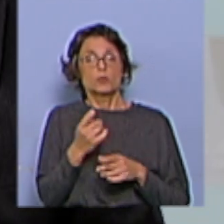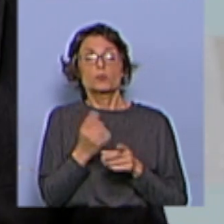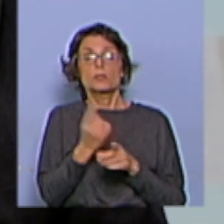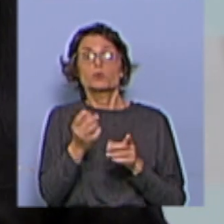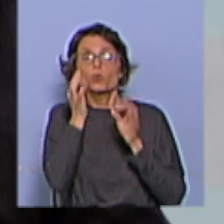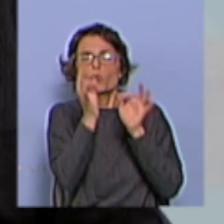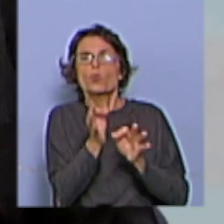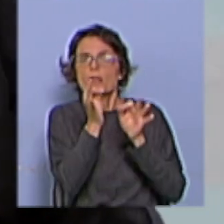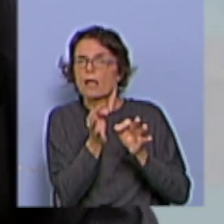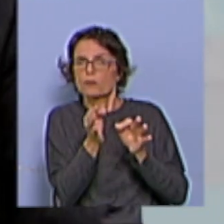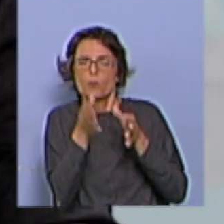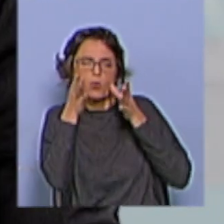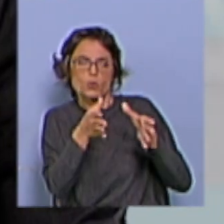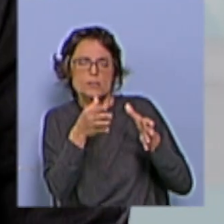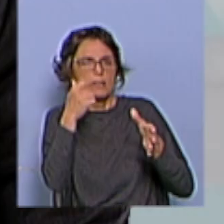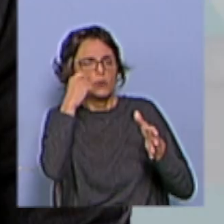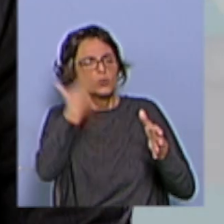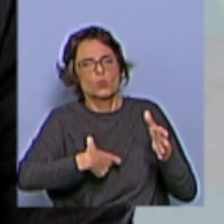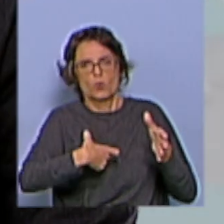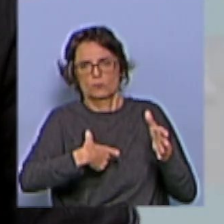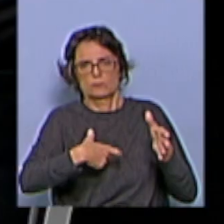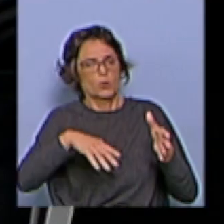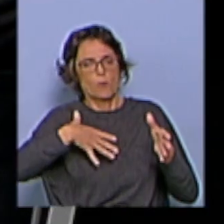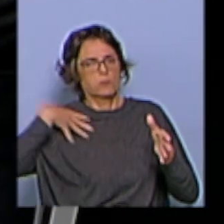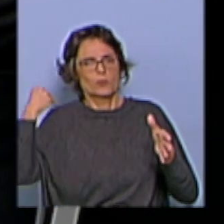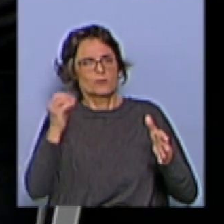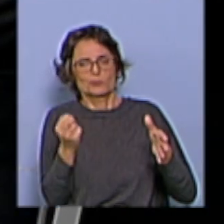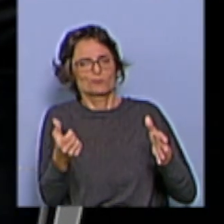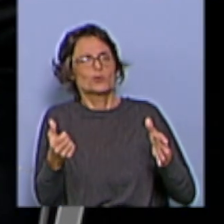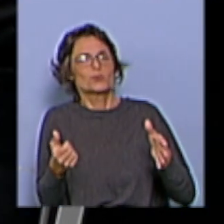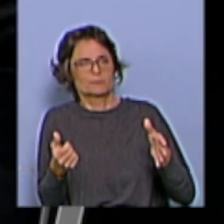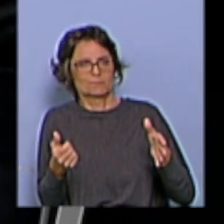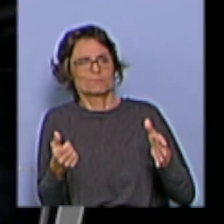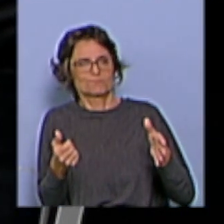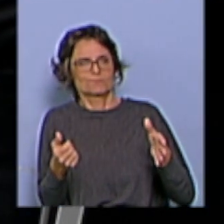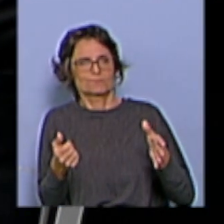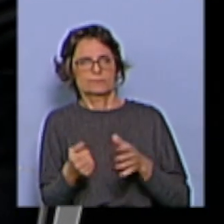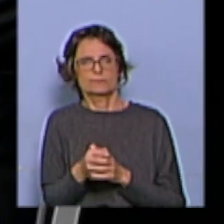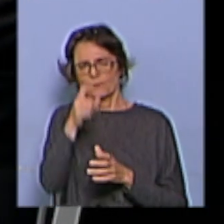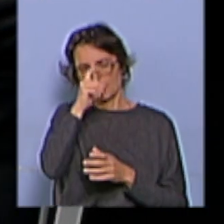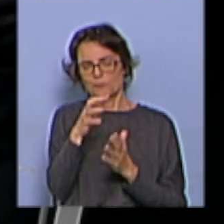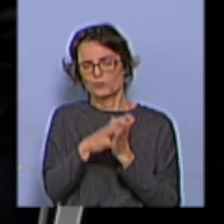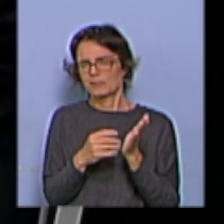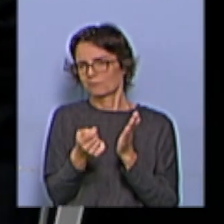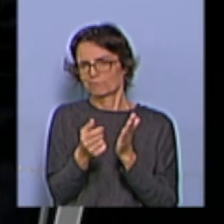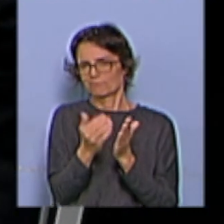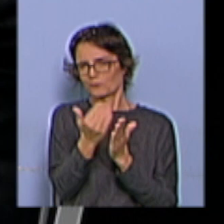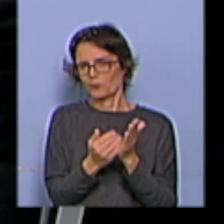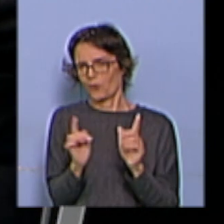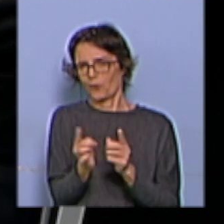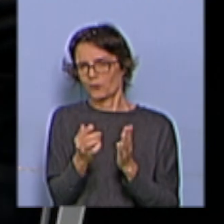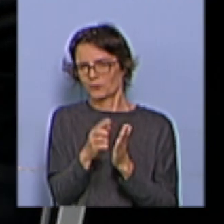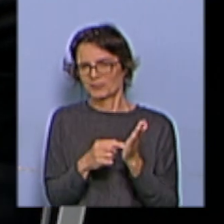mais técnicos, não é? Eu recordo-me de um pequeno texto que li nestas partilhas que